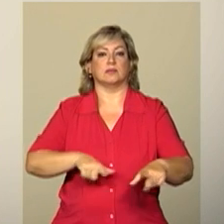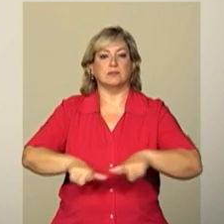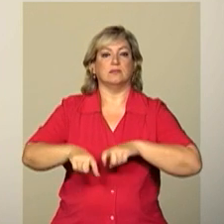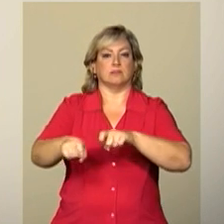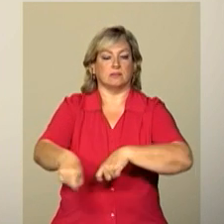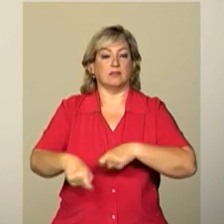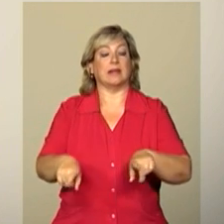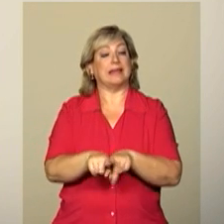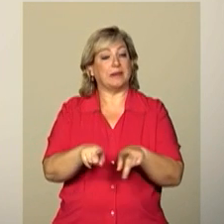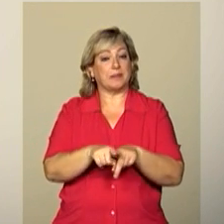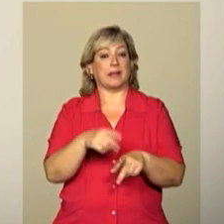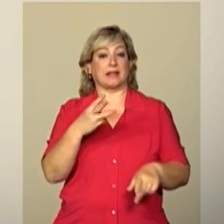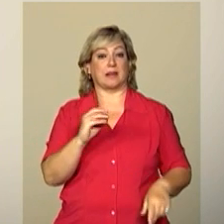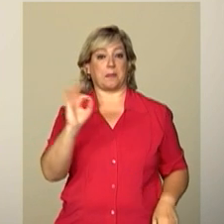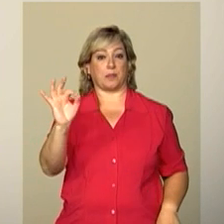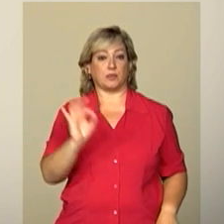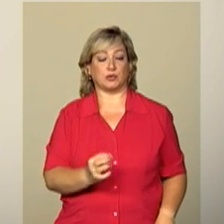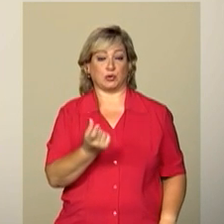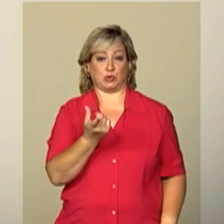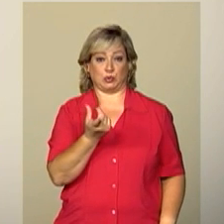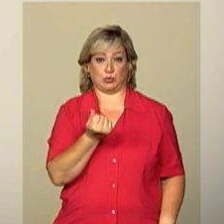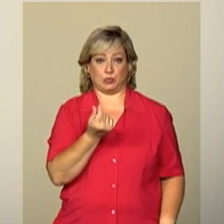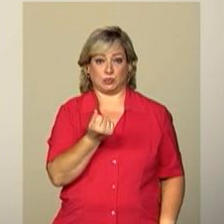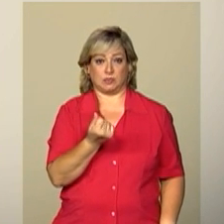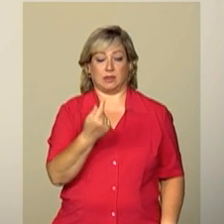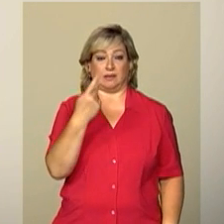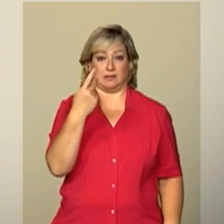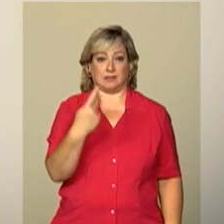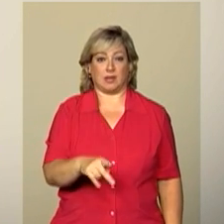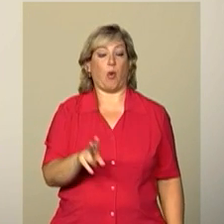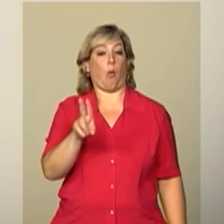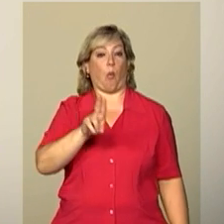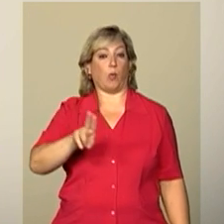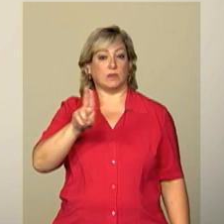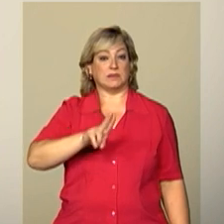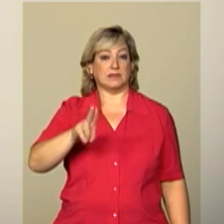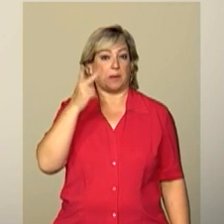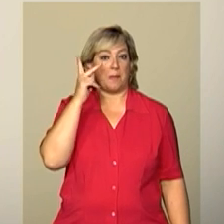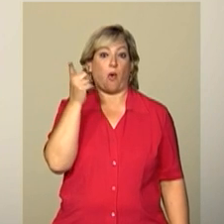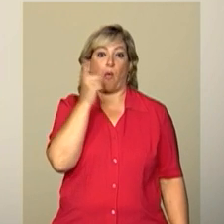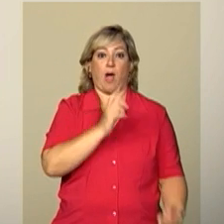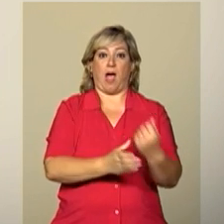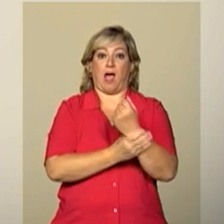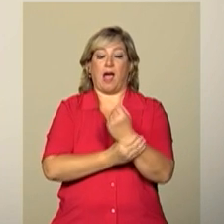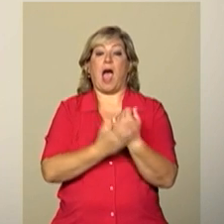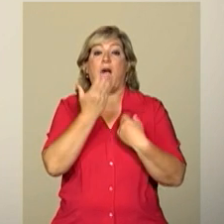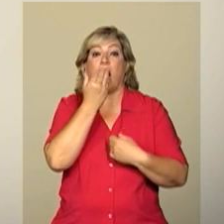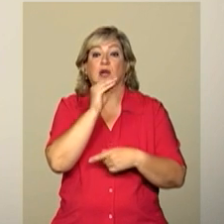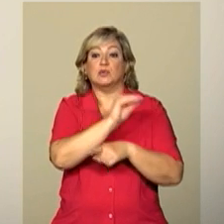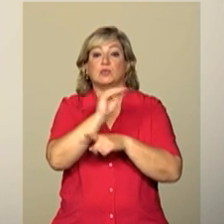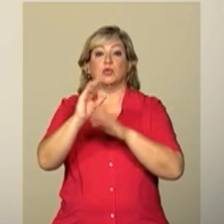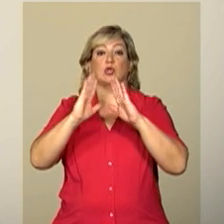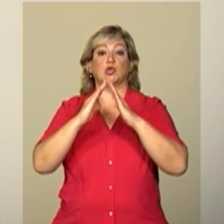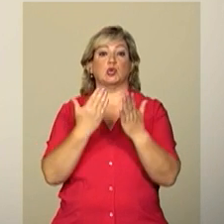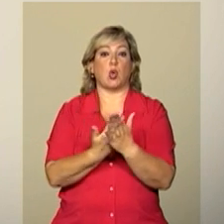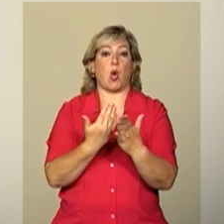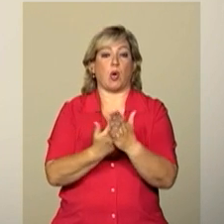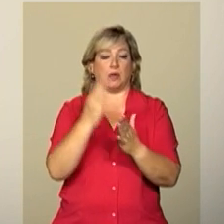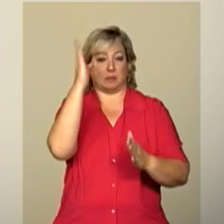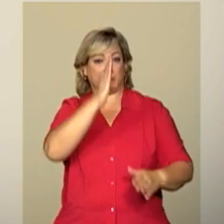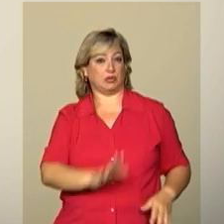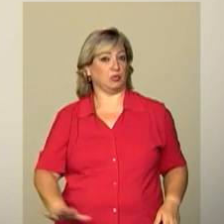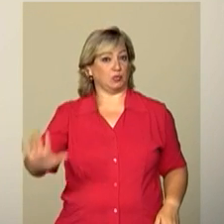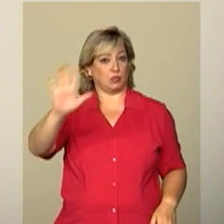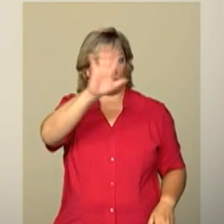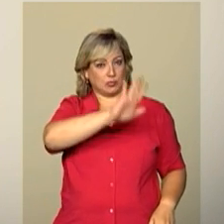30% Luciano dos recursos que são usados para garantir a merenda escolar no Brasil inteiro